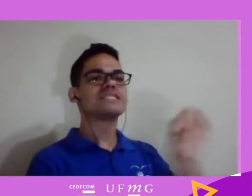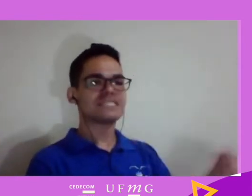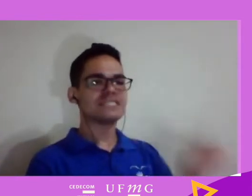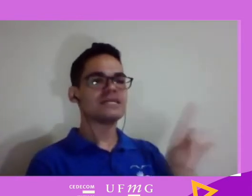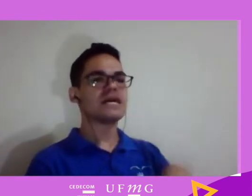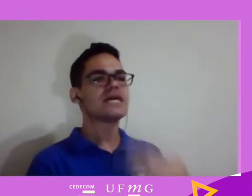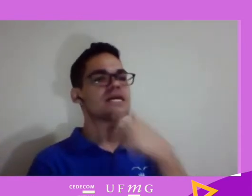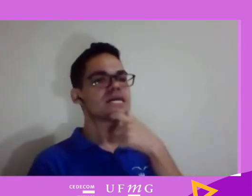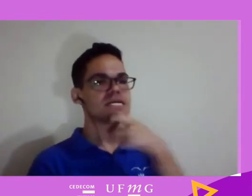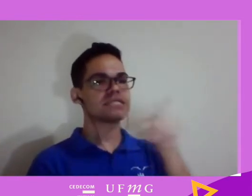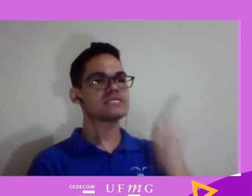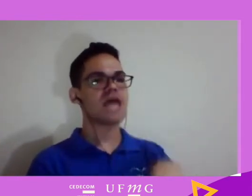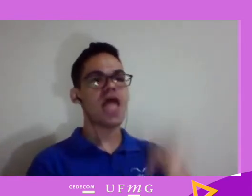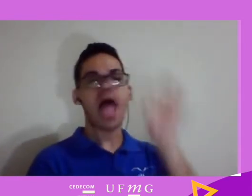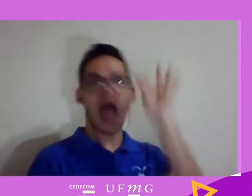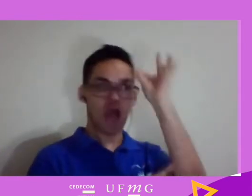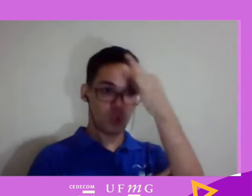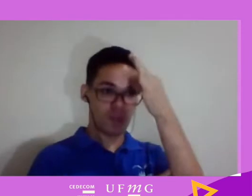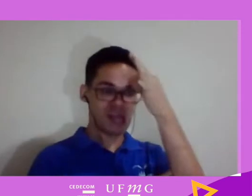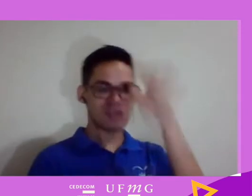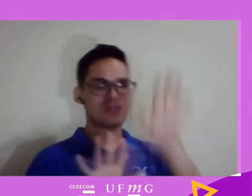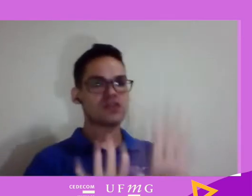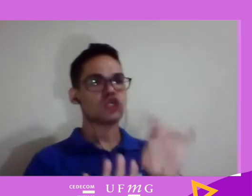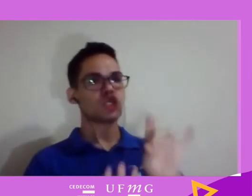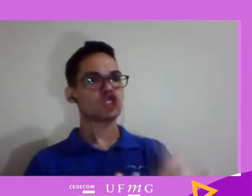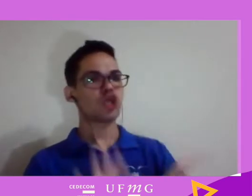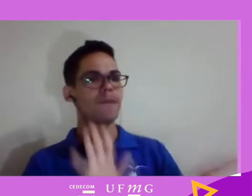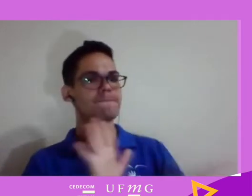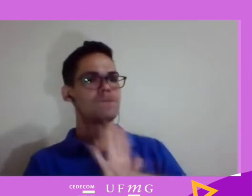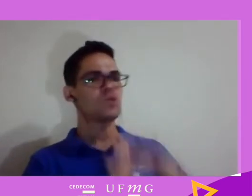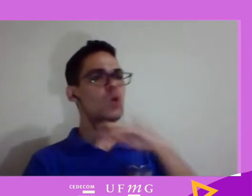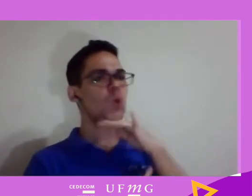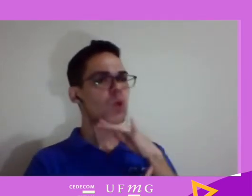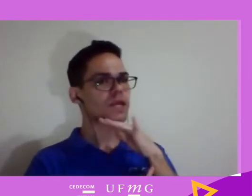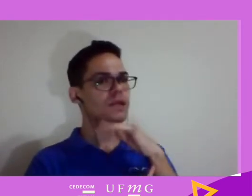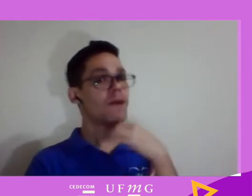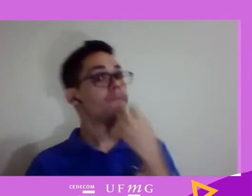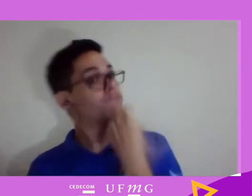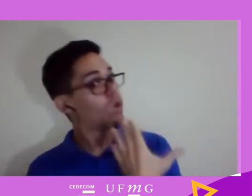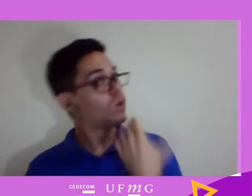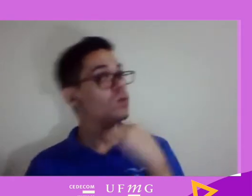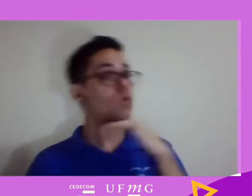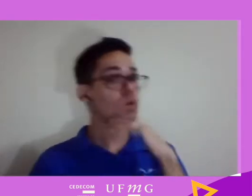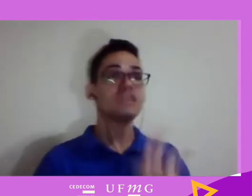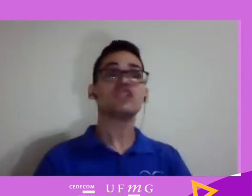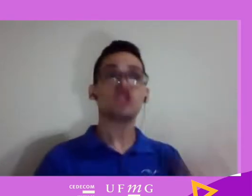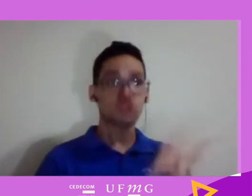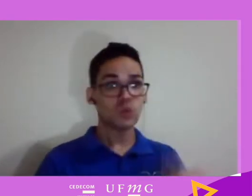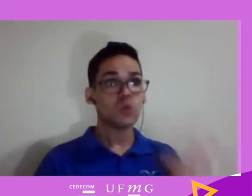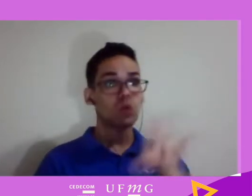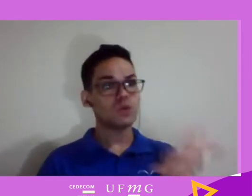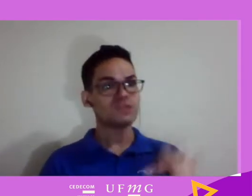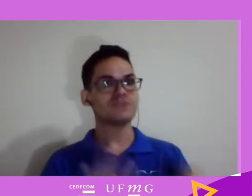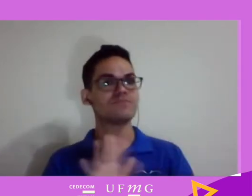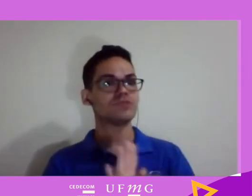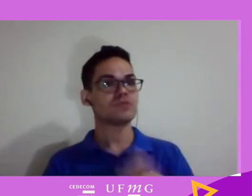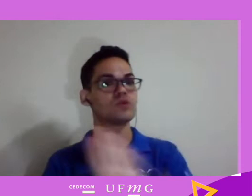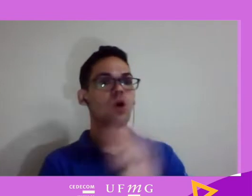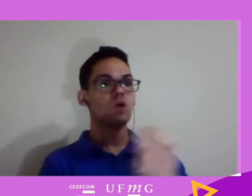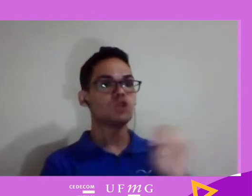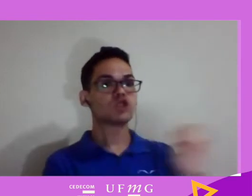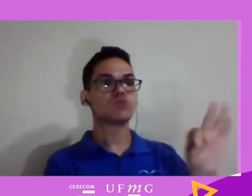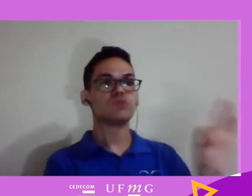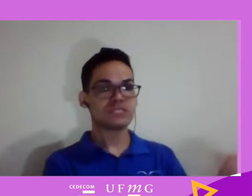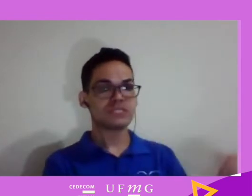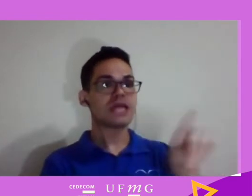mal. Bom ou ruim é o uso que a gente faz deles. Né? Por exemplo, os bots têm sido muito importantes para algumas ações